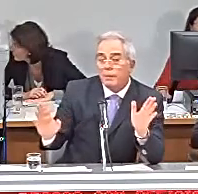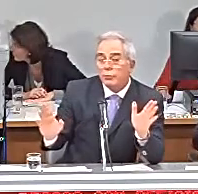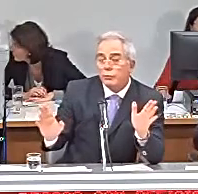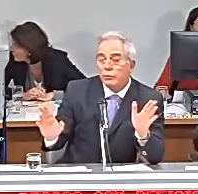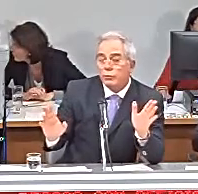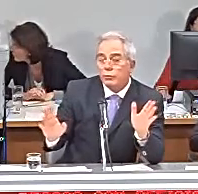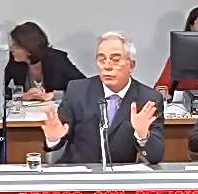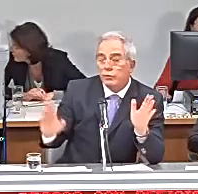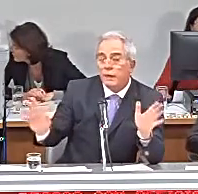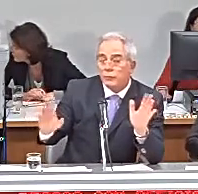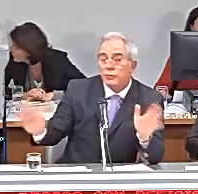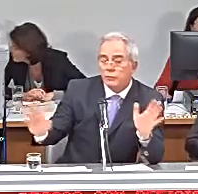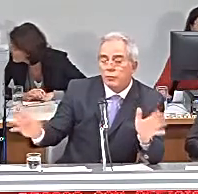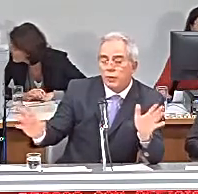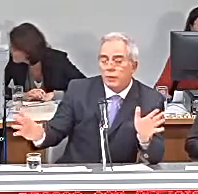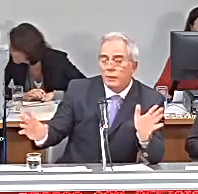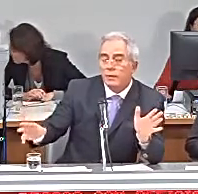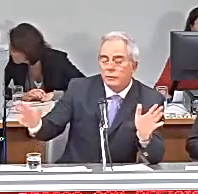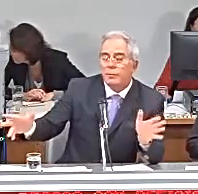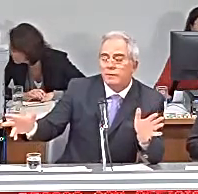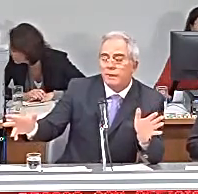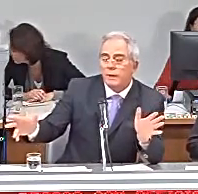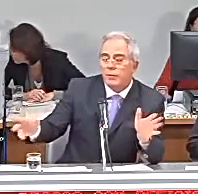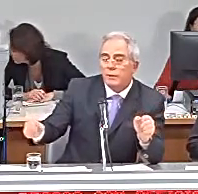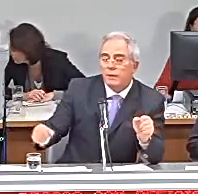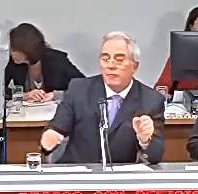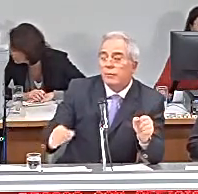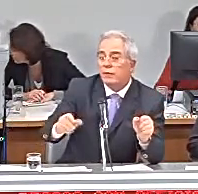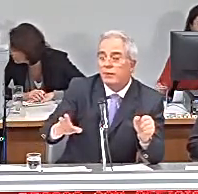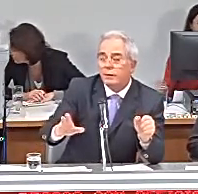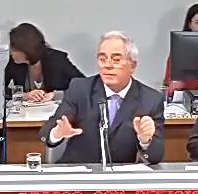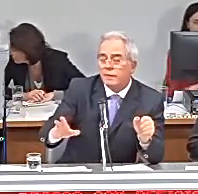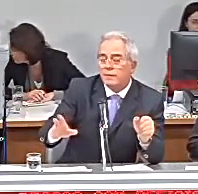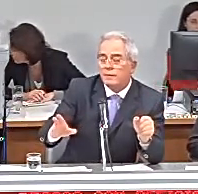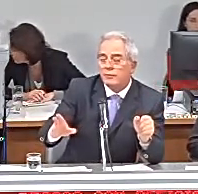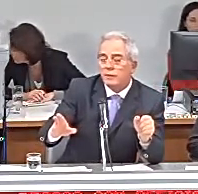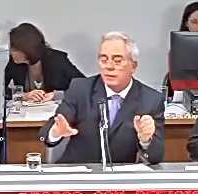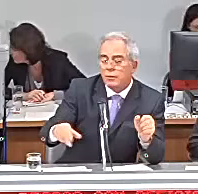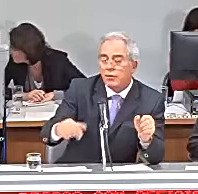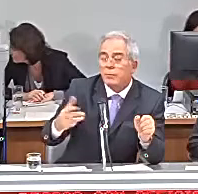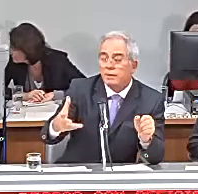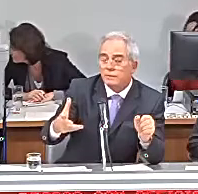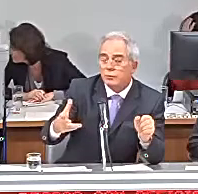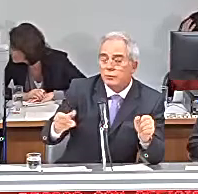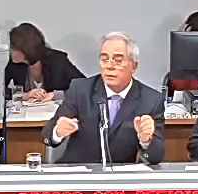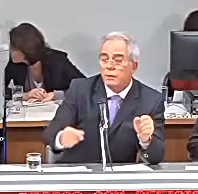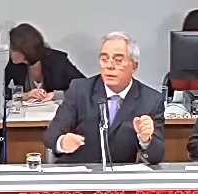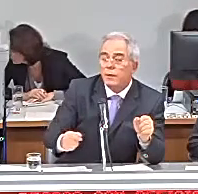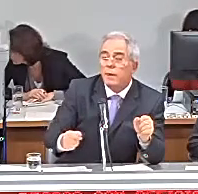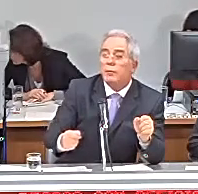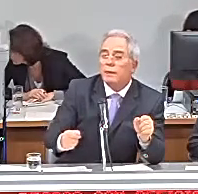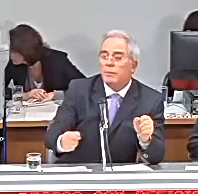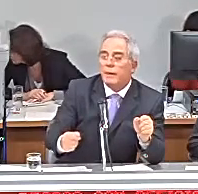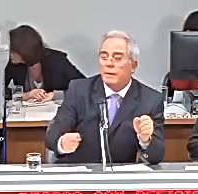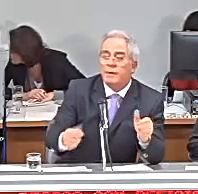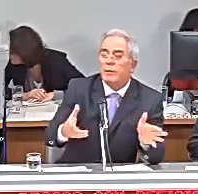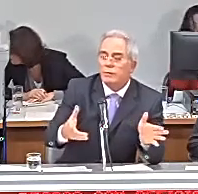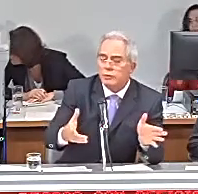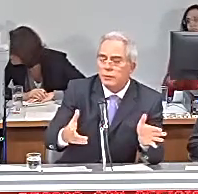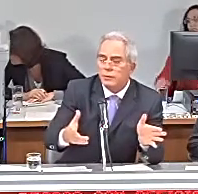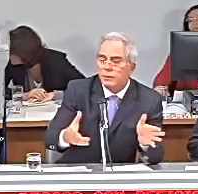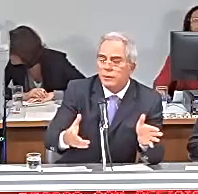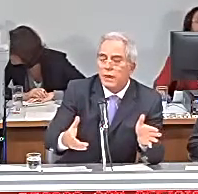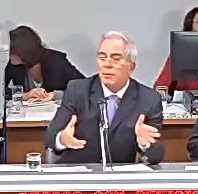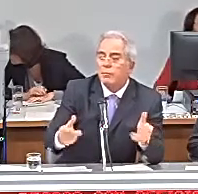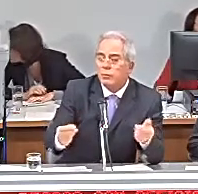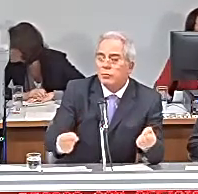pouco prematuro, tirá-los da escola especial. Vão deixar mais 3 anos aqui, inventar, talvez mais 5, e dá o quê para eles? Dá o